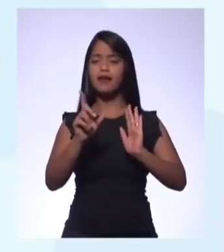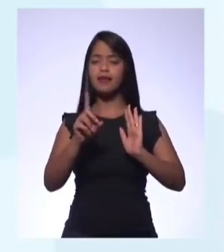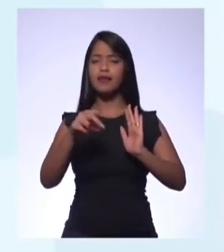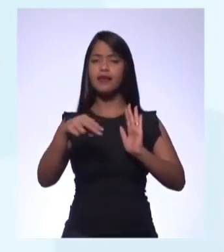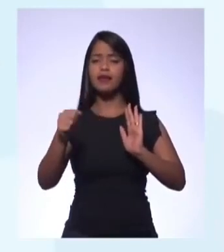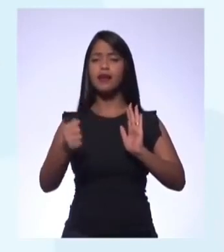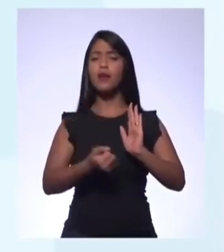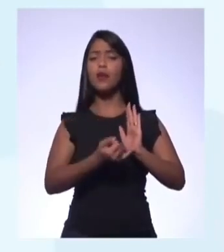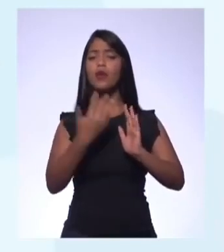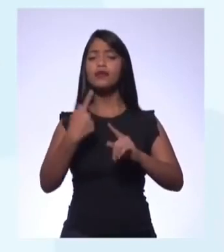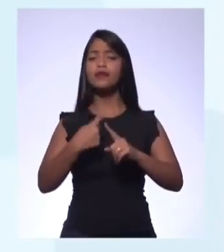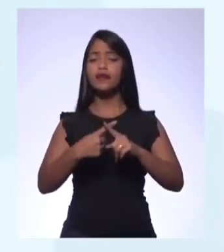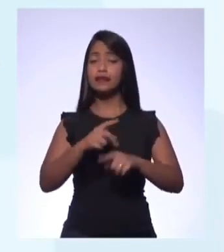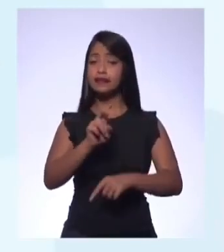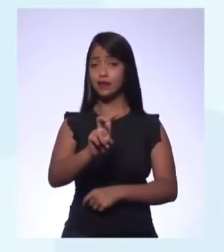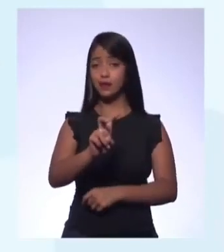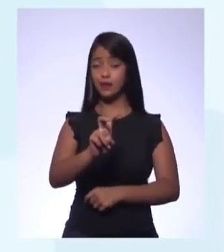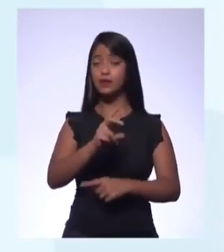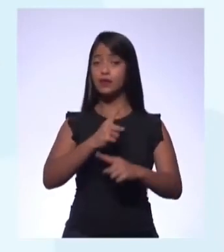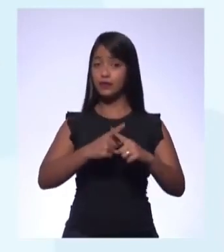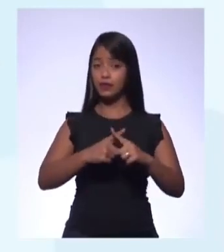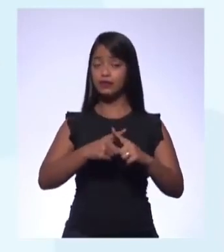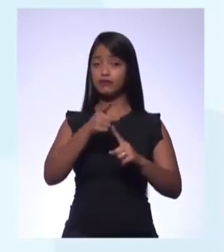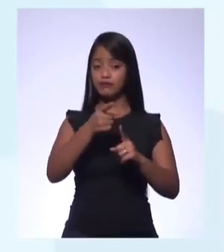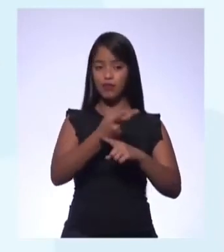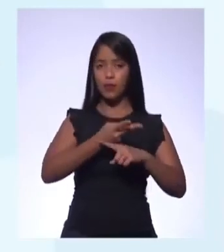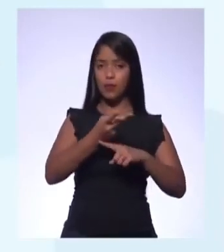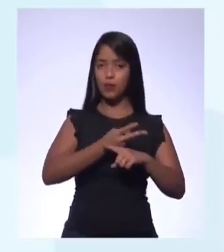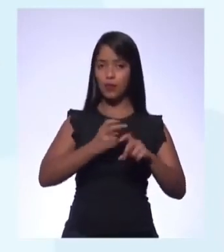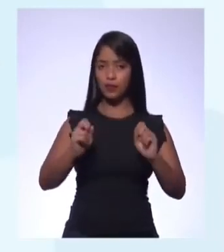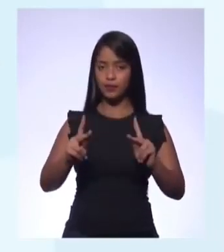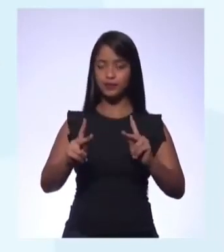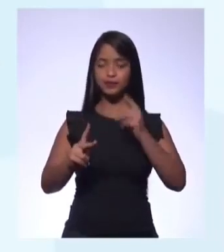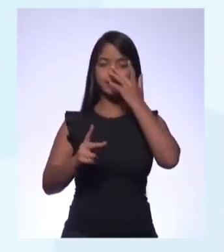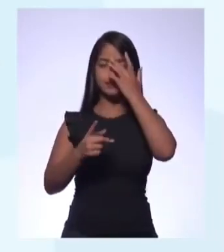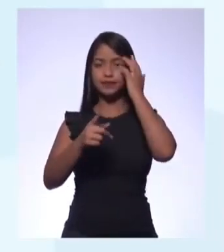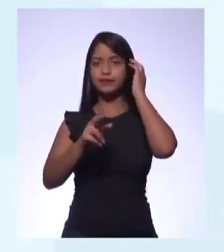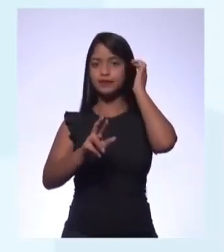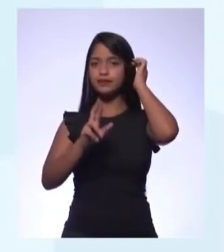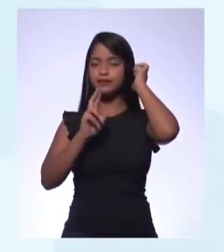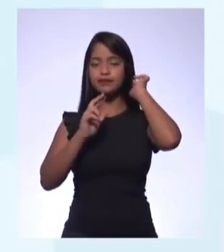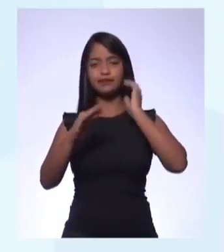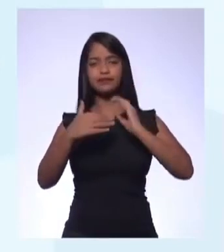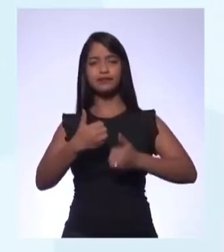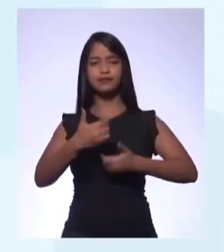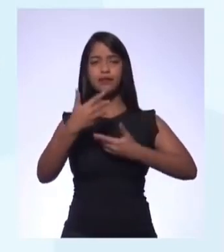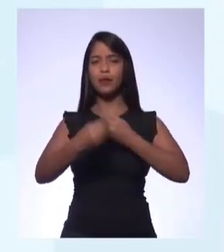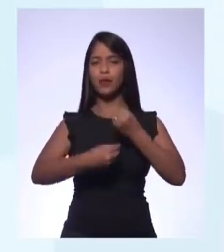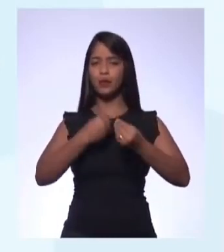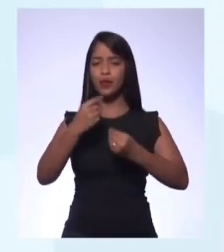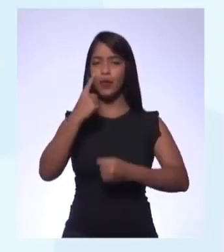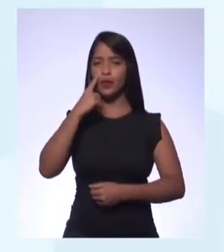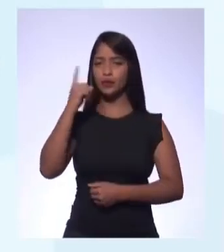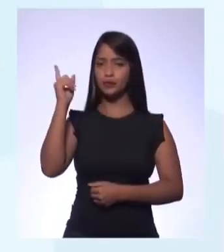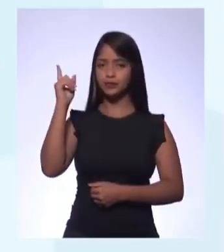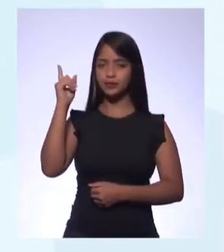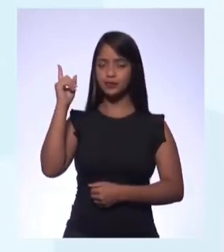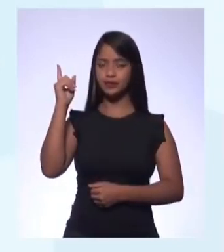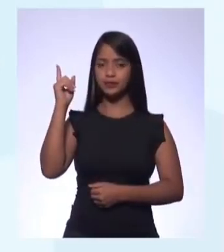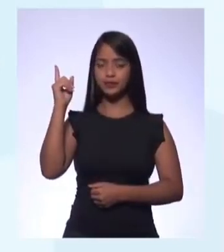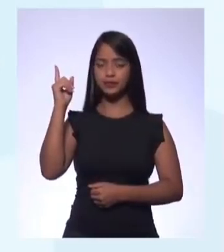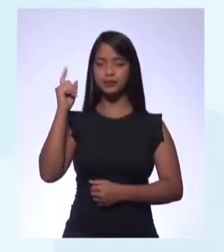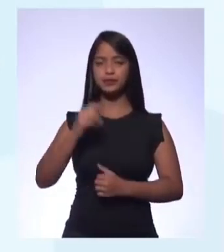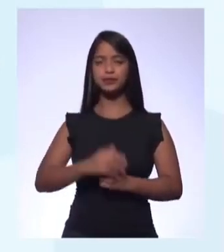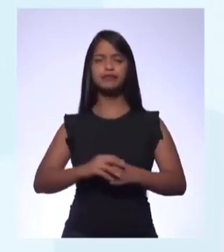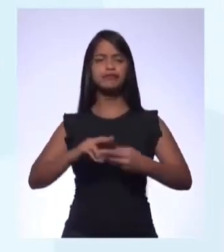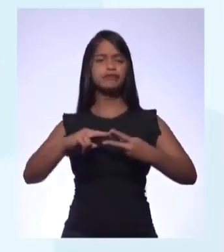DNA. Então, a resposta está naquele lugar. Então, você vai me responder como no chat. DNA is. What is DNA? O